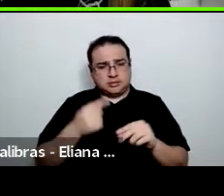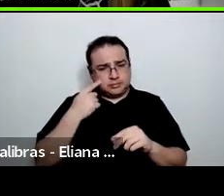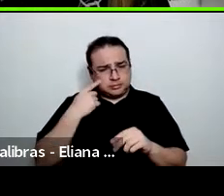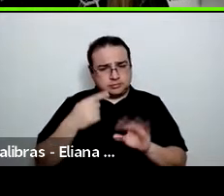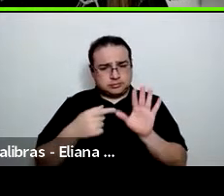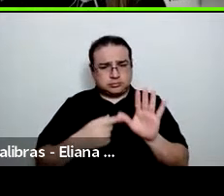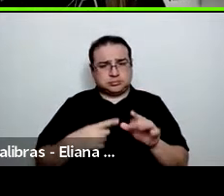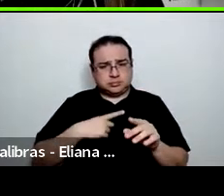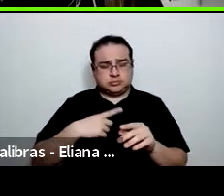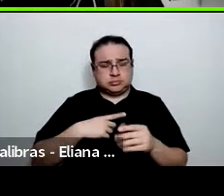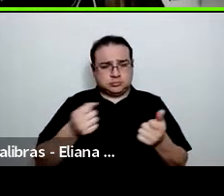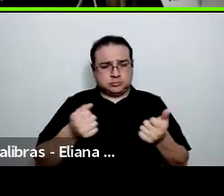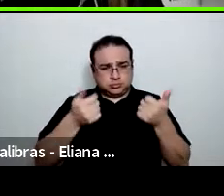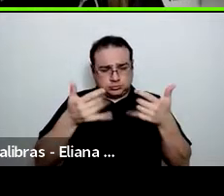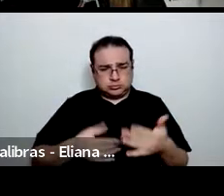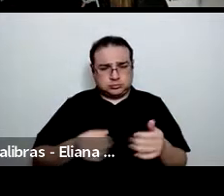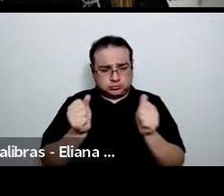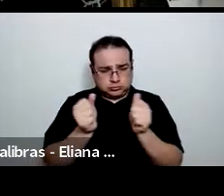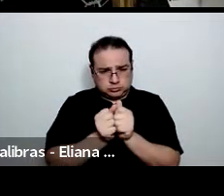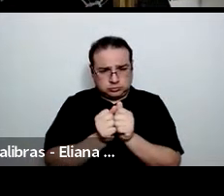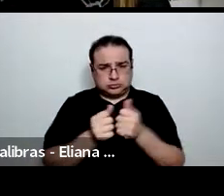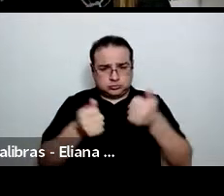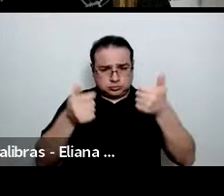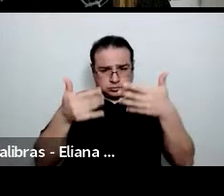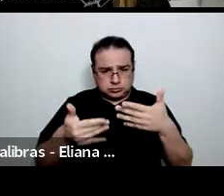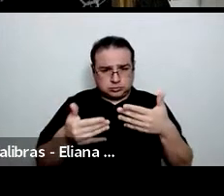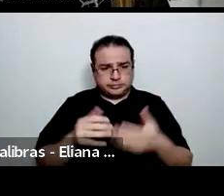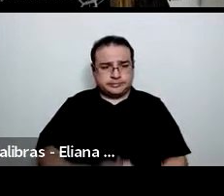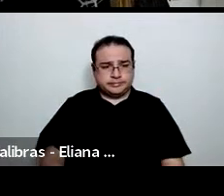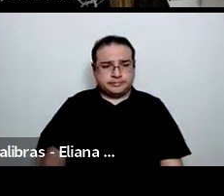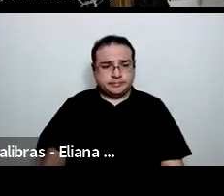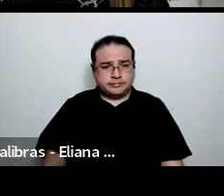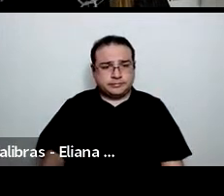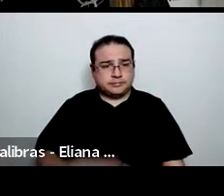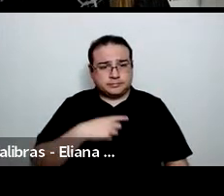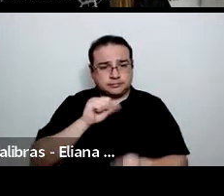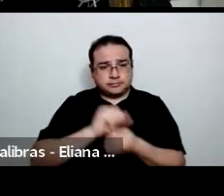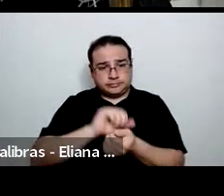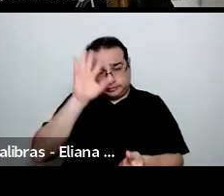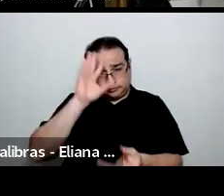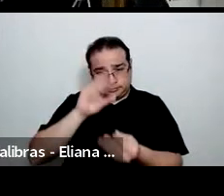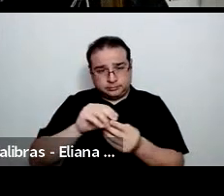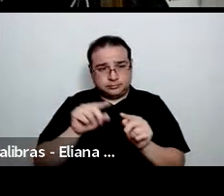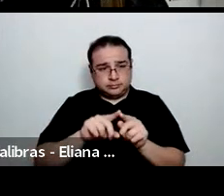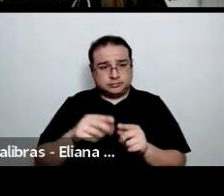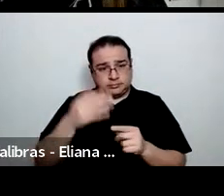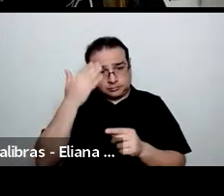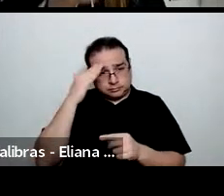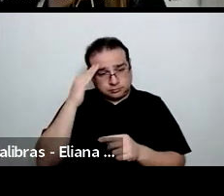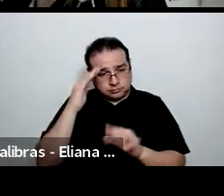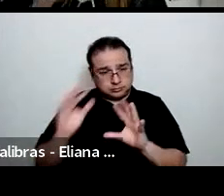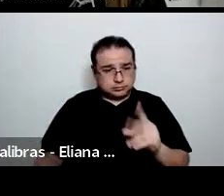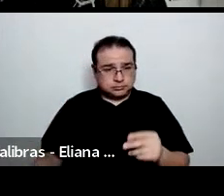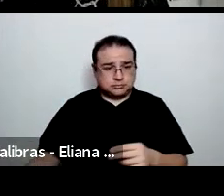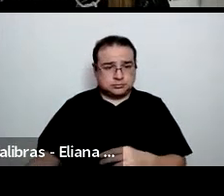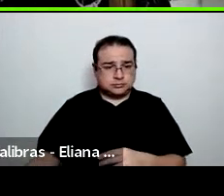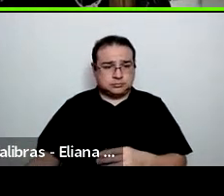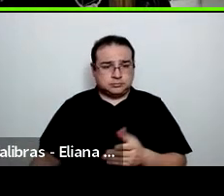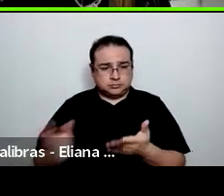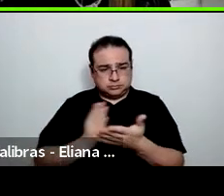agravo de instrumento interposto de ganhar conclusão Doutora que eu não tava tarde